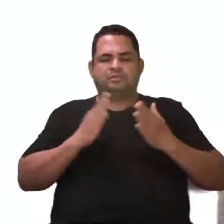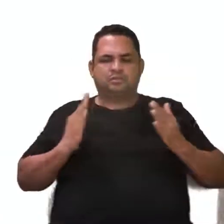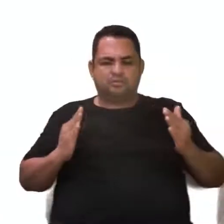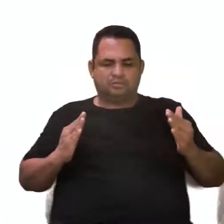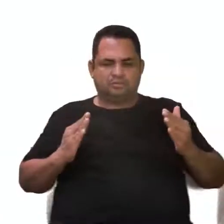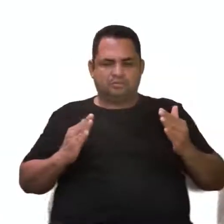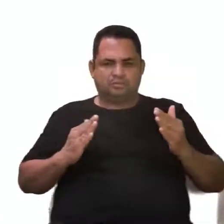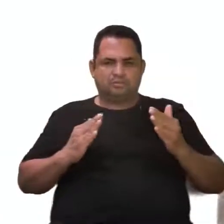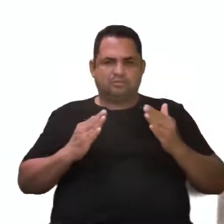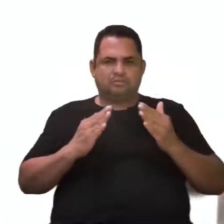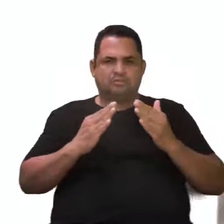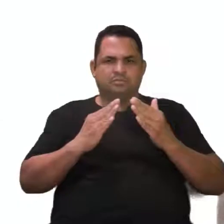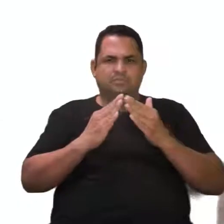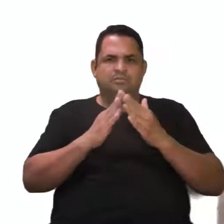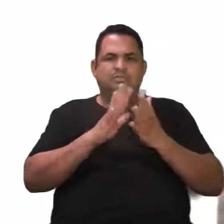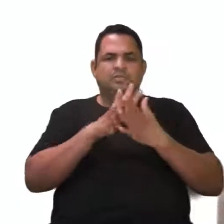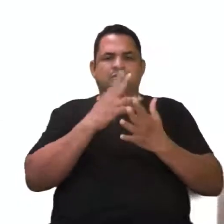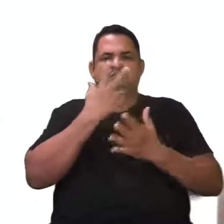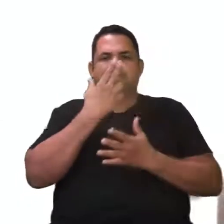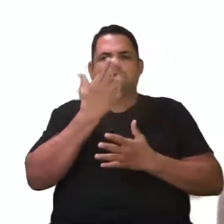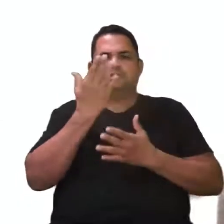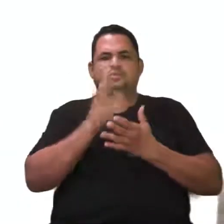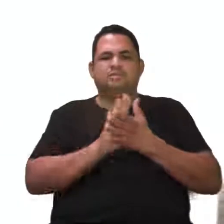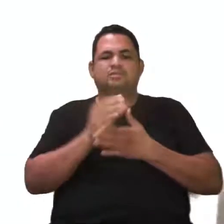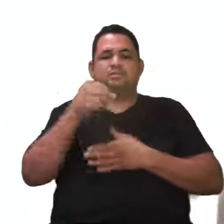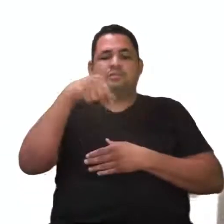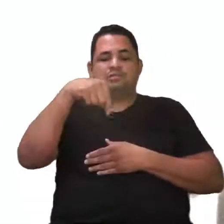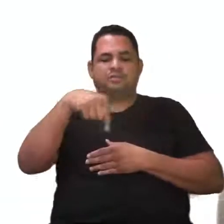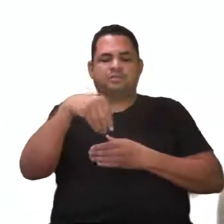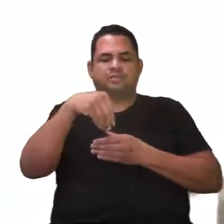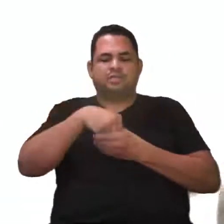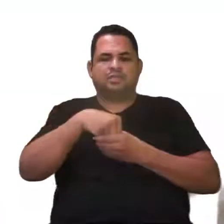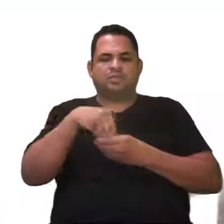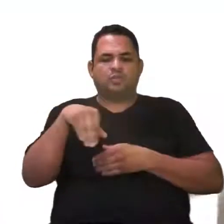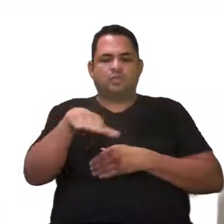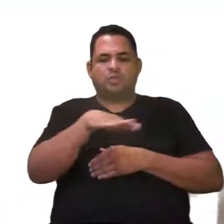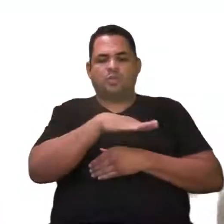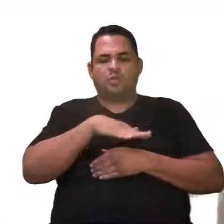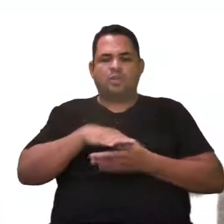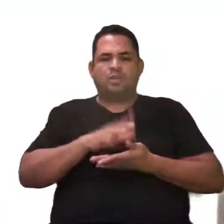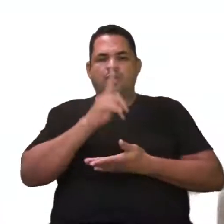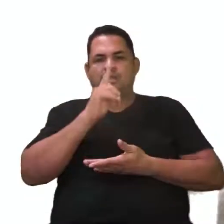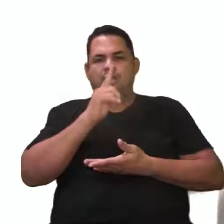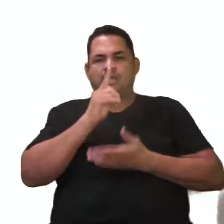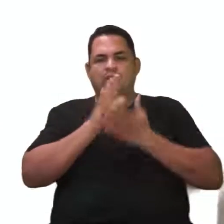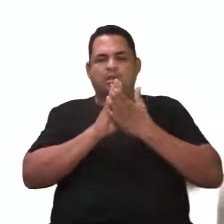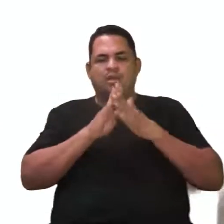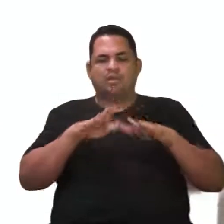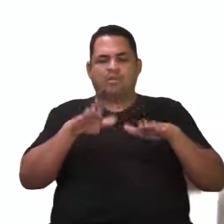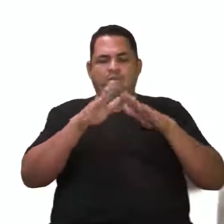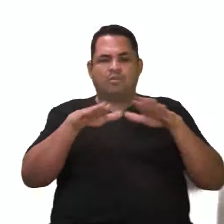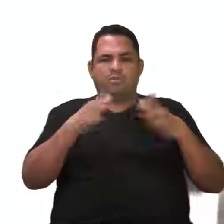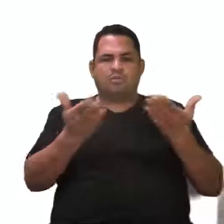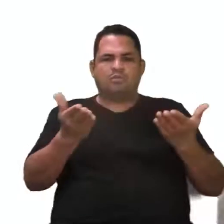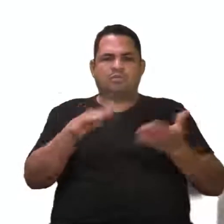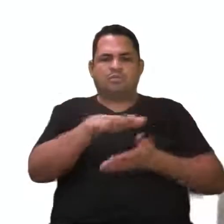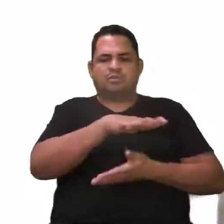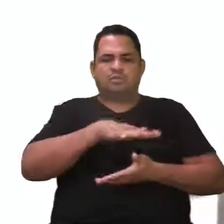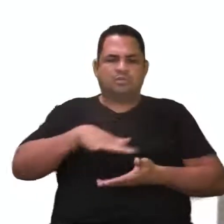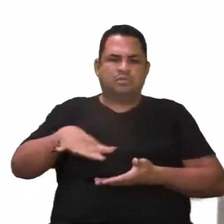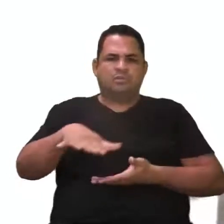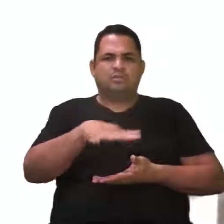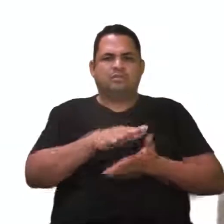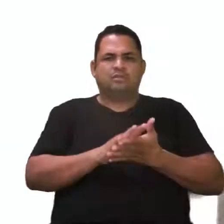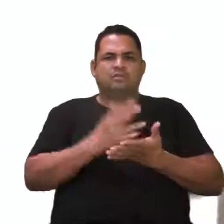moldando para se tornar o mais semelhantes possível porque eles estavam num ambiente aquático. Então, aqueles organismos,